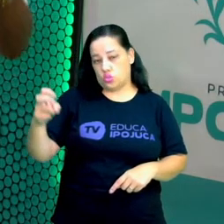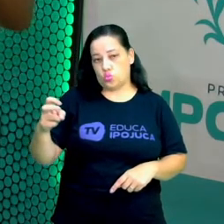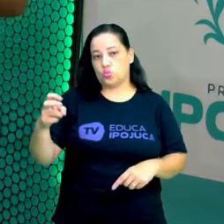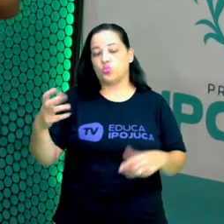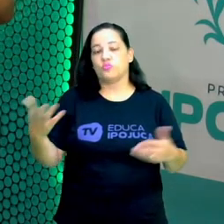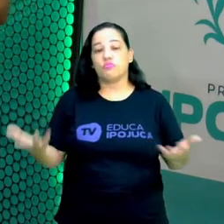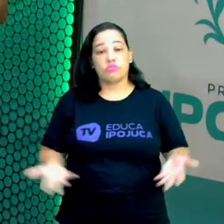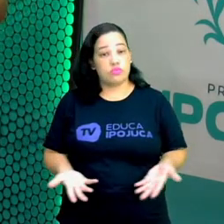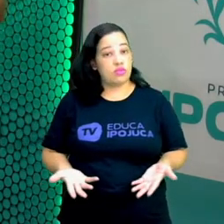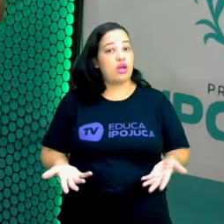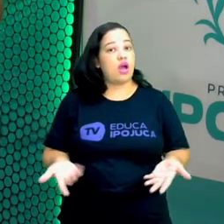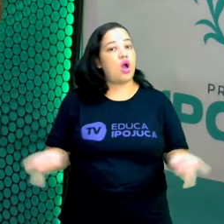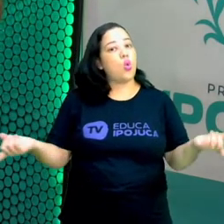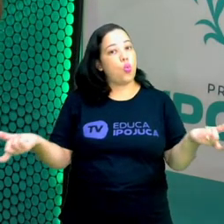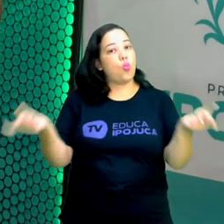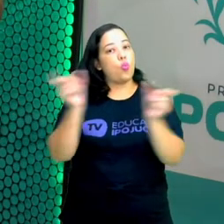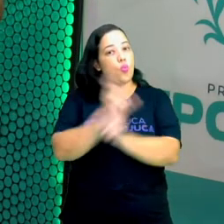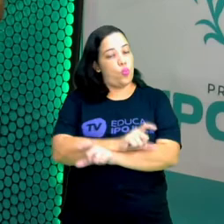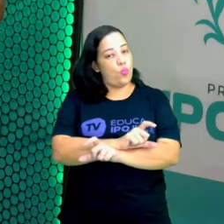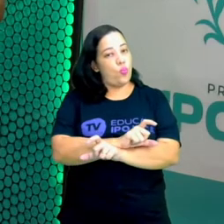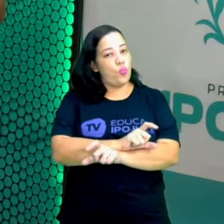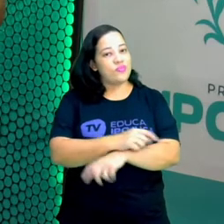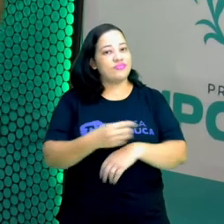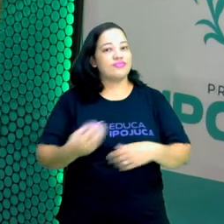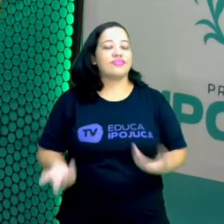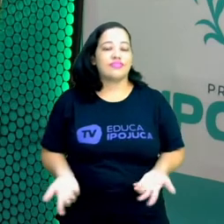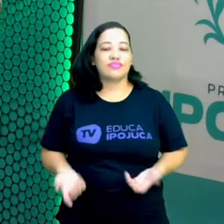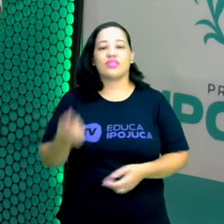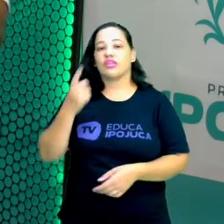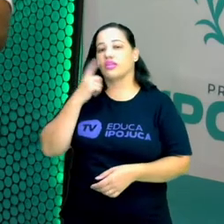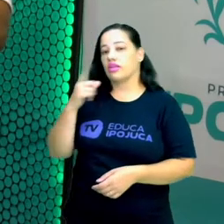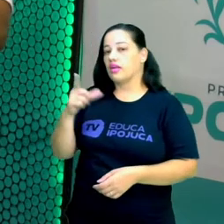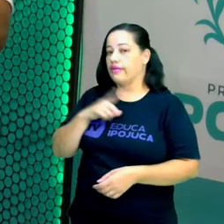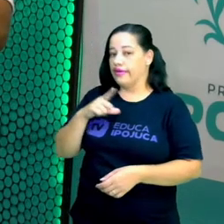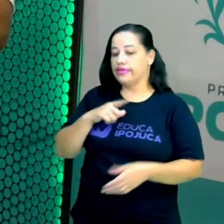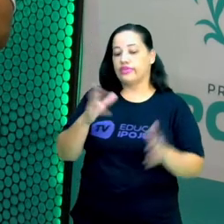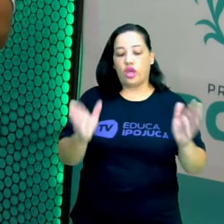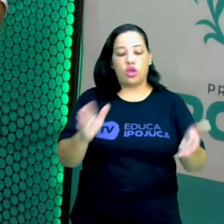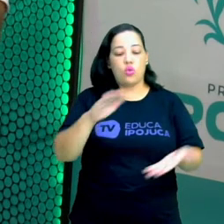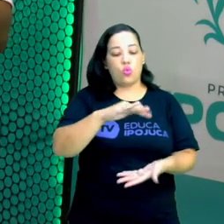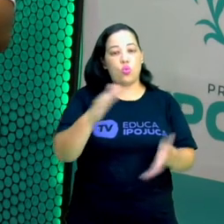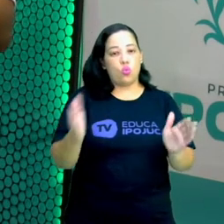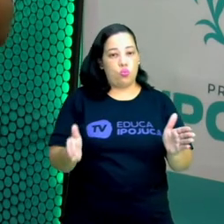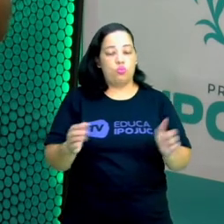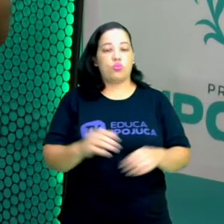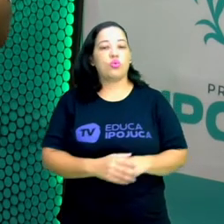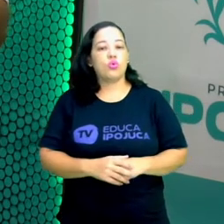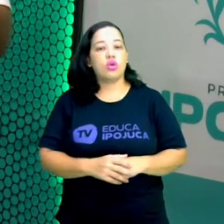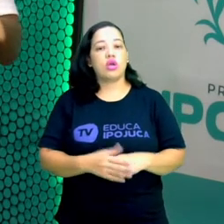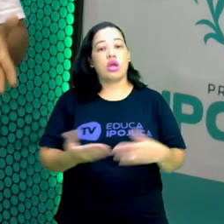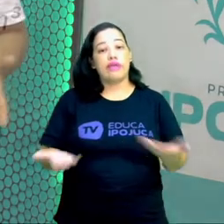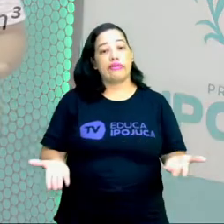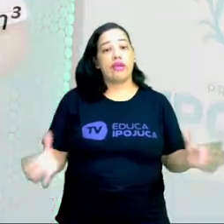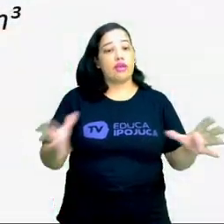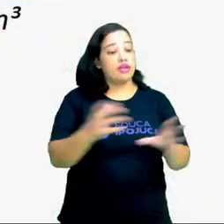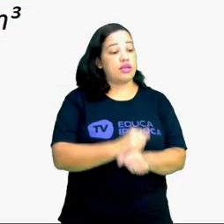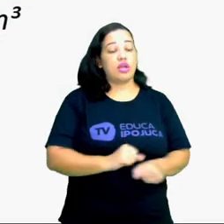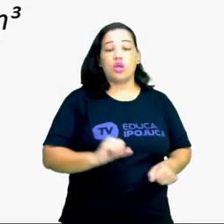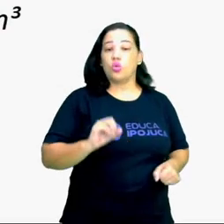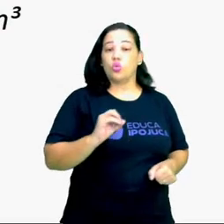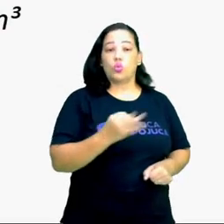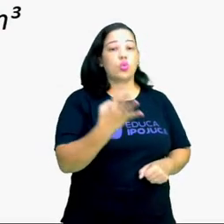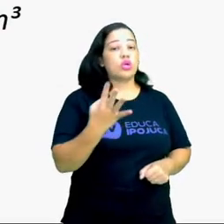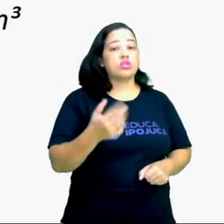125. Vamos fazer o inverso? Agora eu tenho um cubo que o volume é